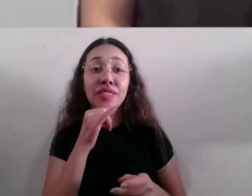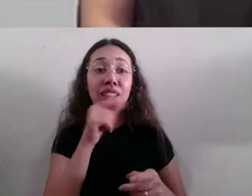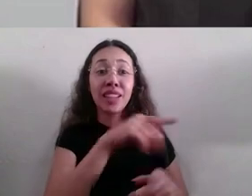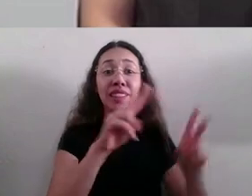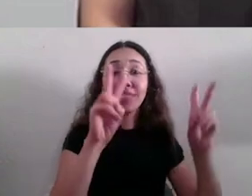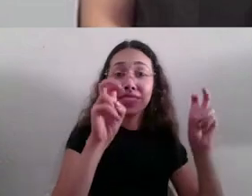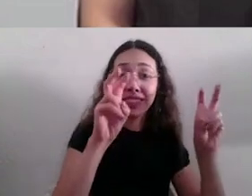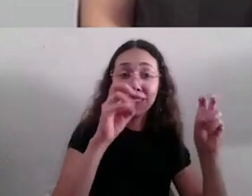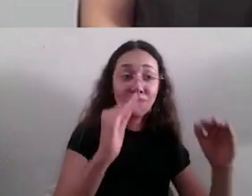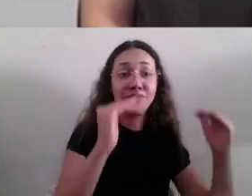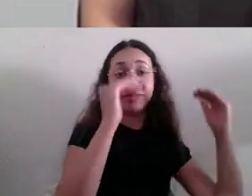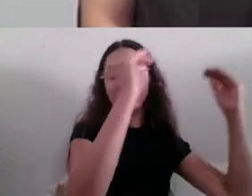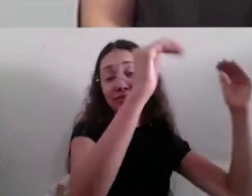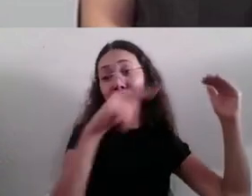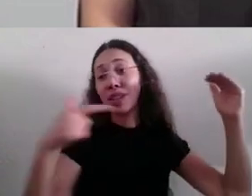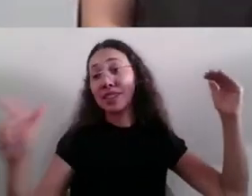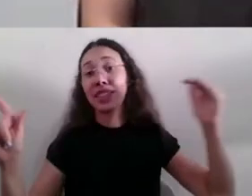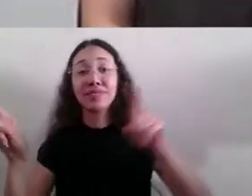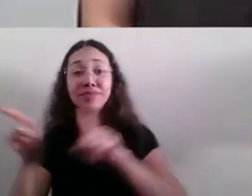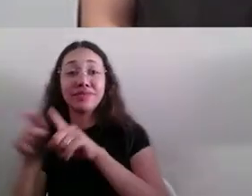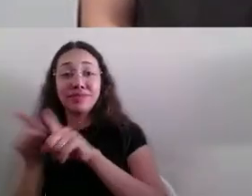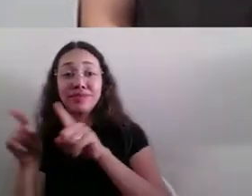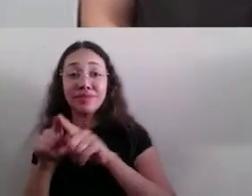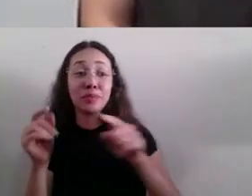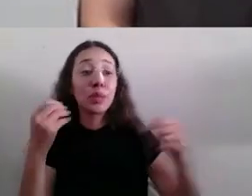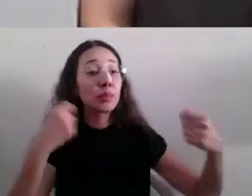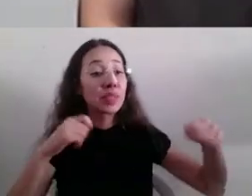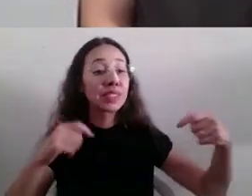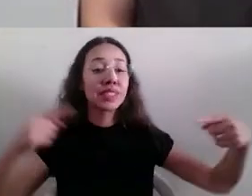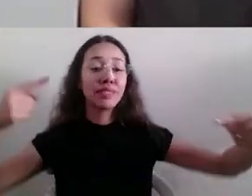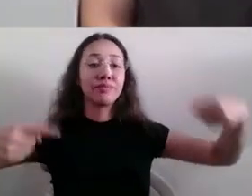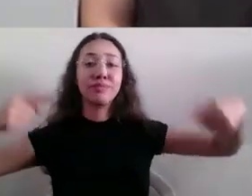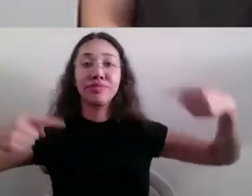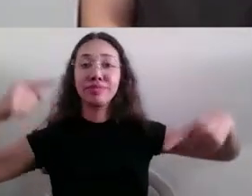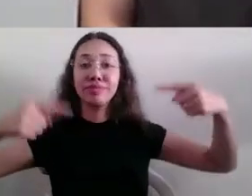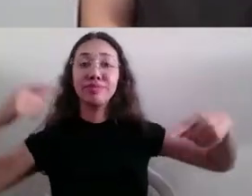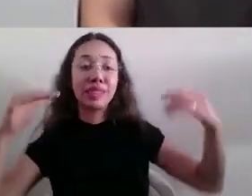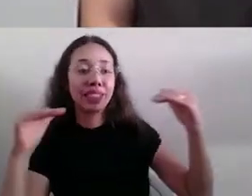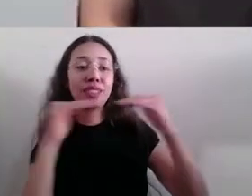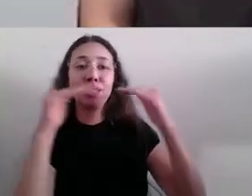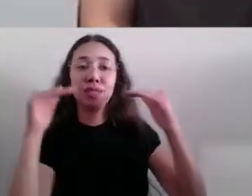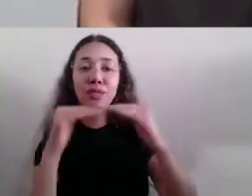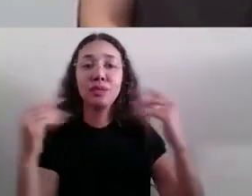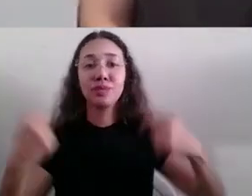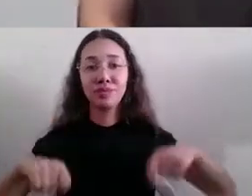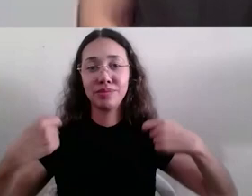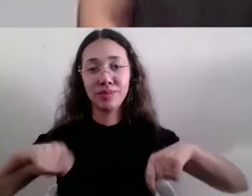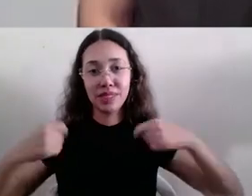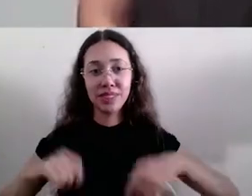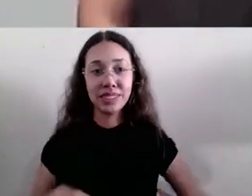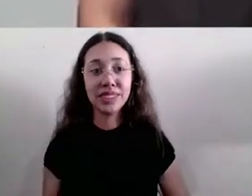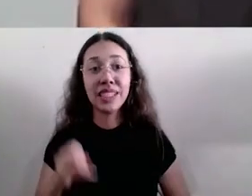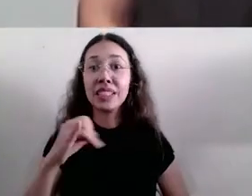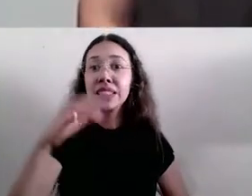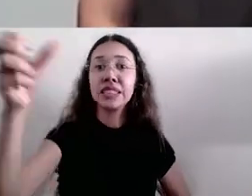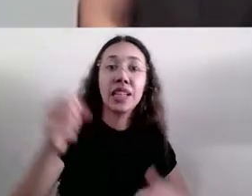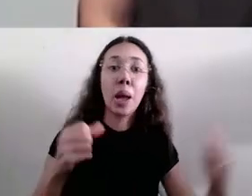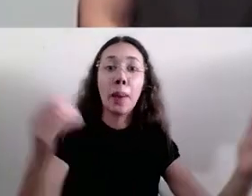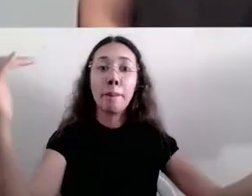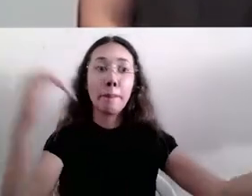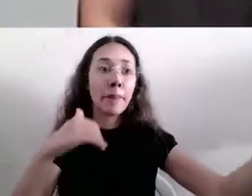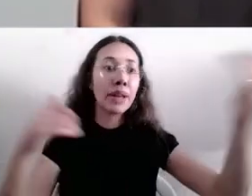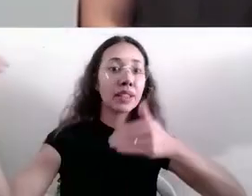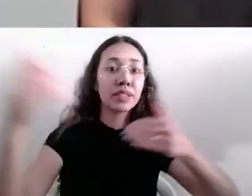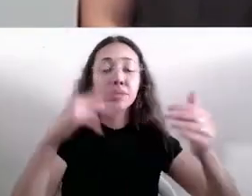procuradores. Por quê? Porque a finalidade era tentar induzir acordos, né? Então, quanto mais os procuradores comparecessem às audiências, maior o número